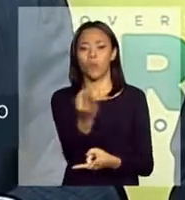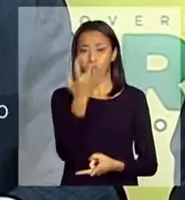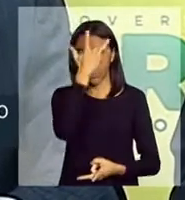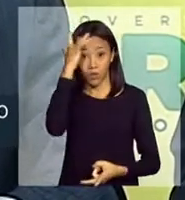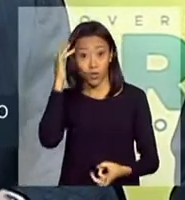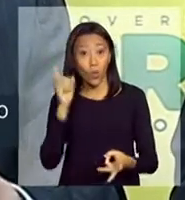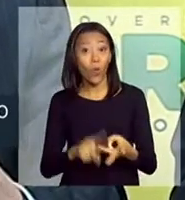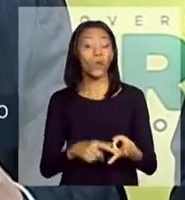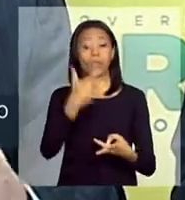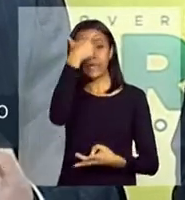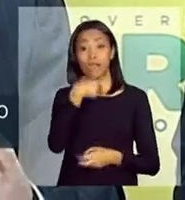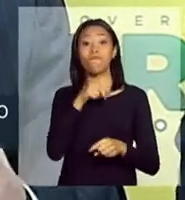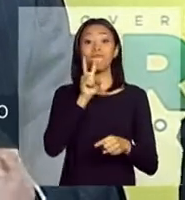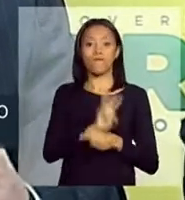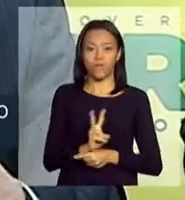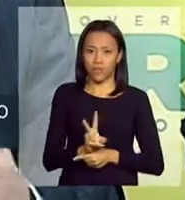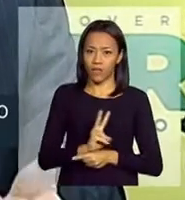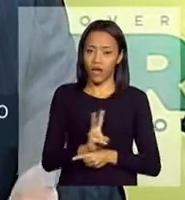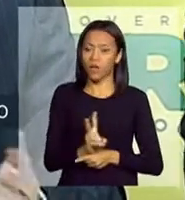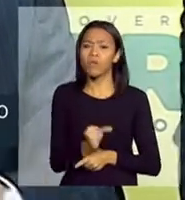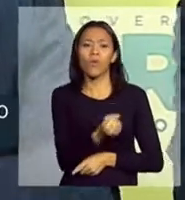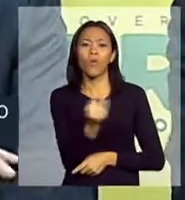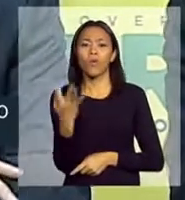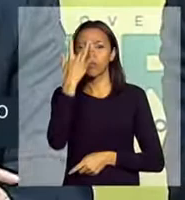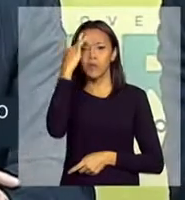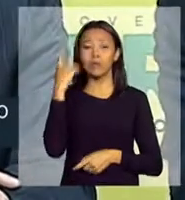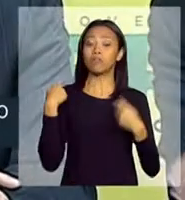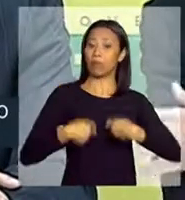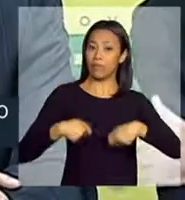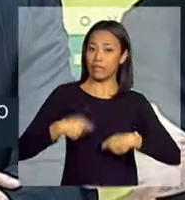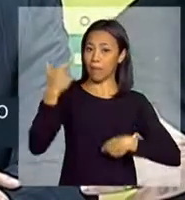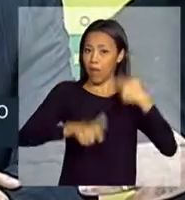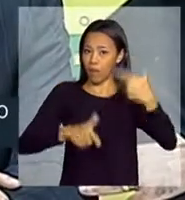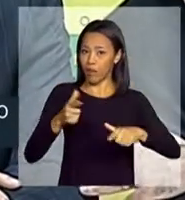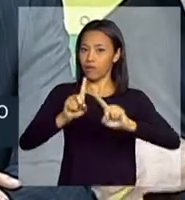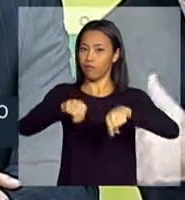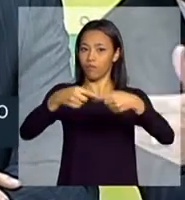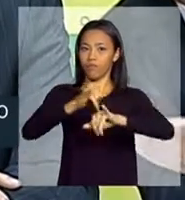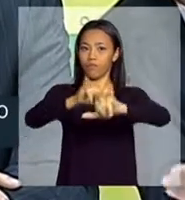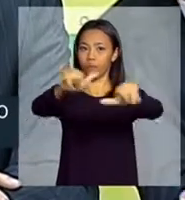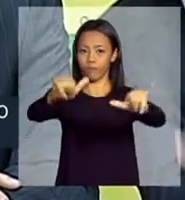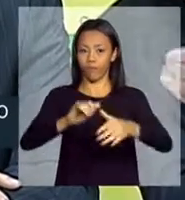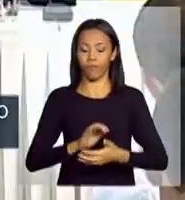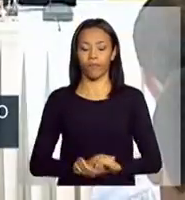fiscais que ver o que que vai ser necessário a mais para atender esse crescimento